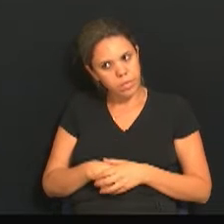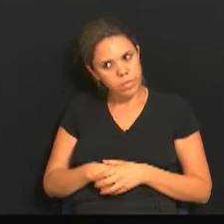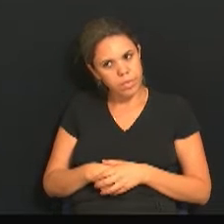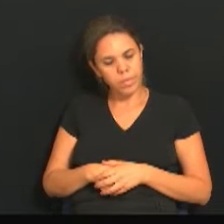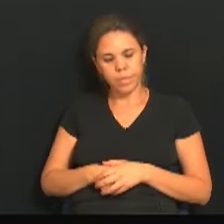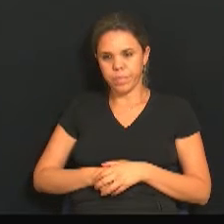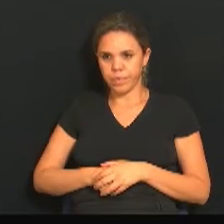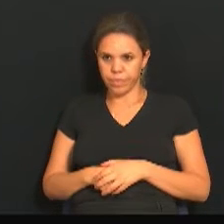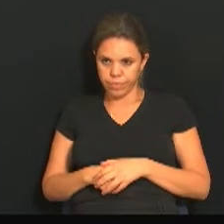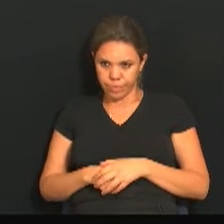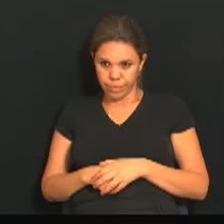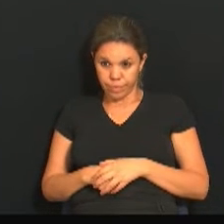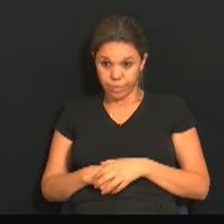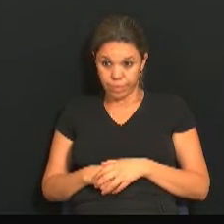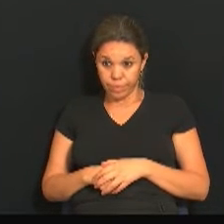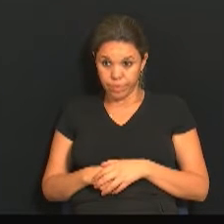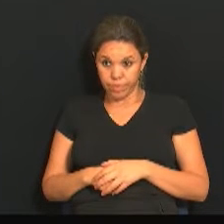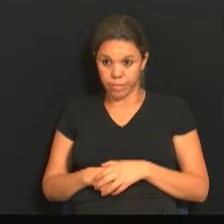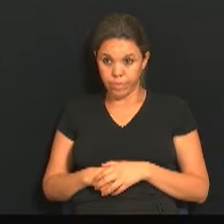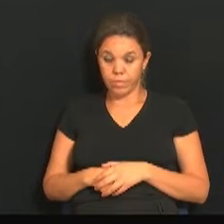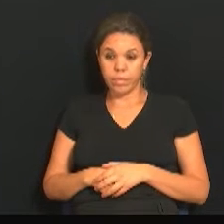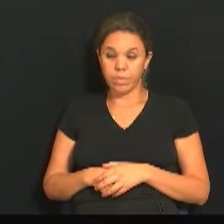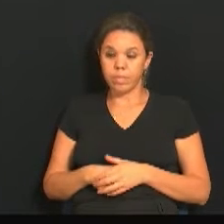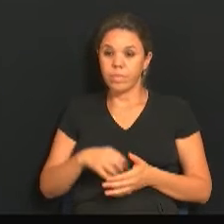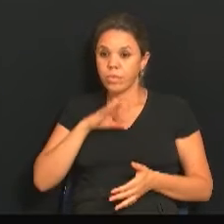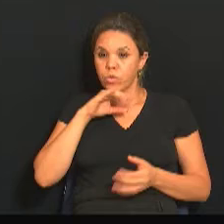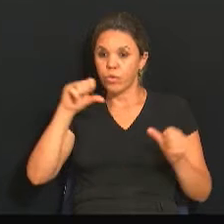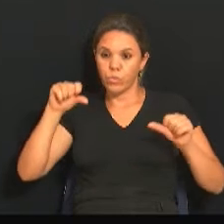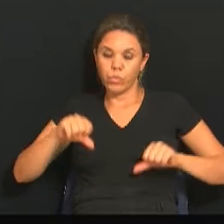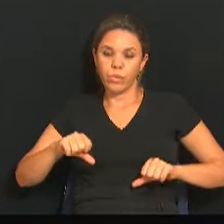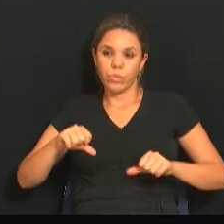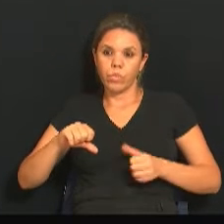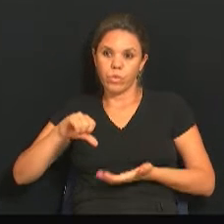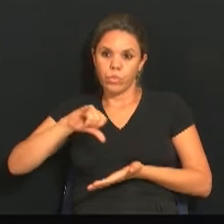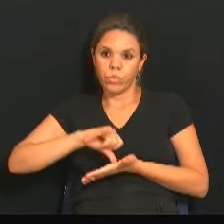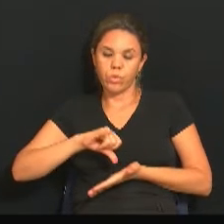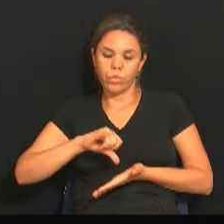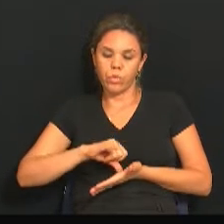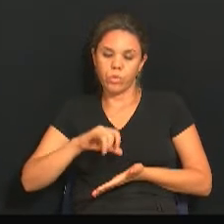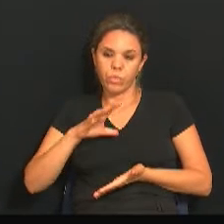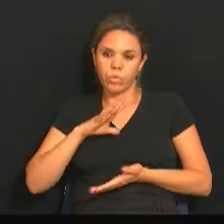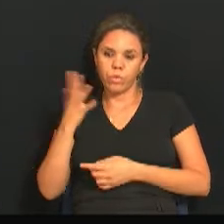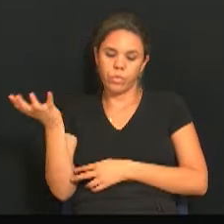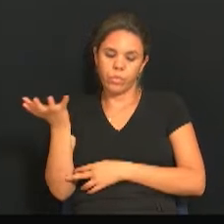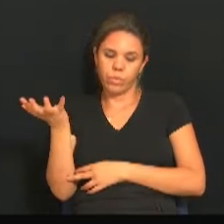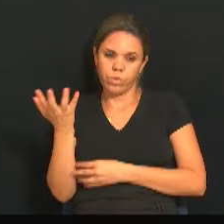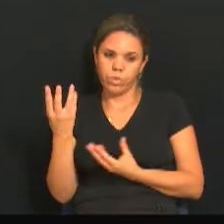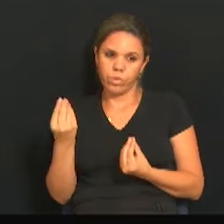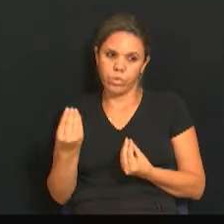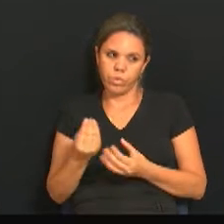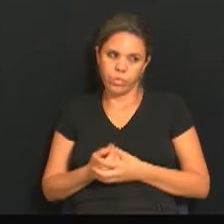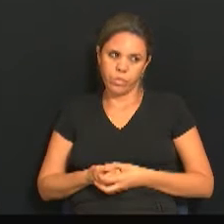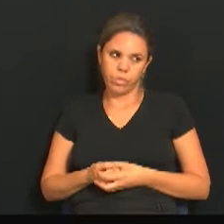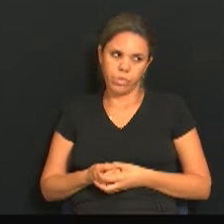página ruim que tem aqui na região central de Campinas, né?